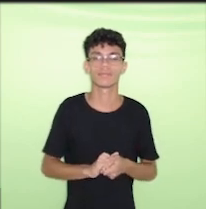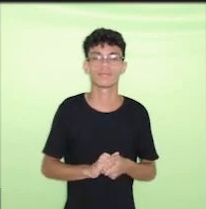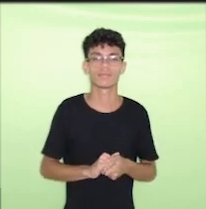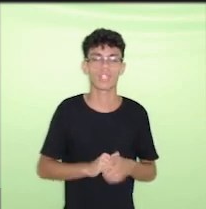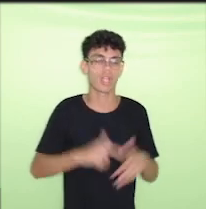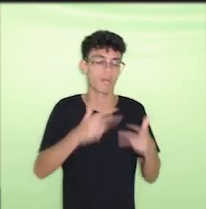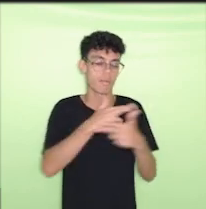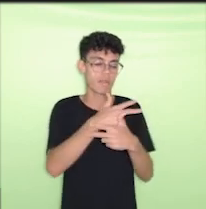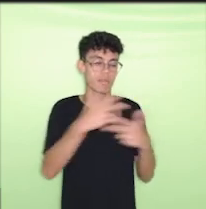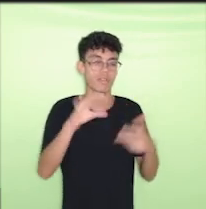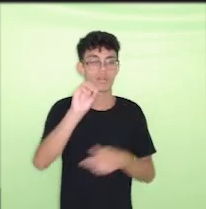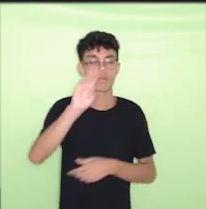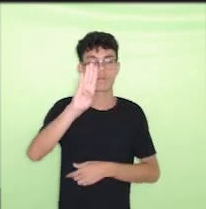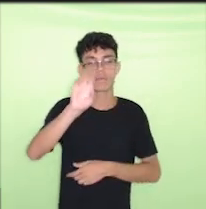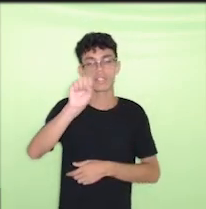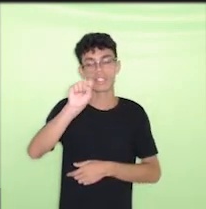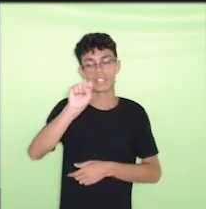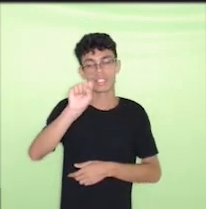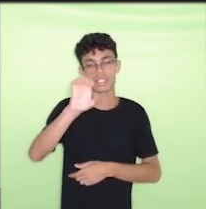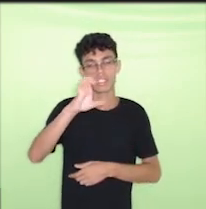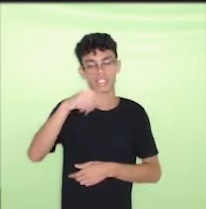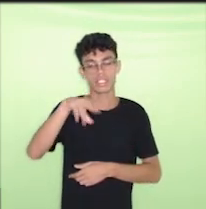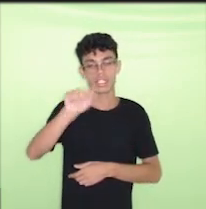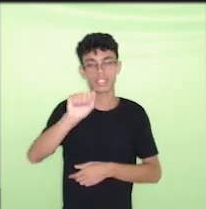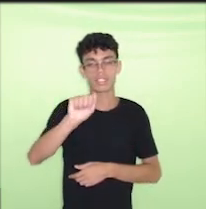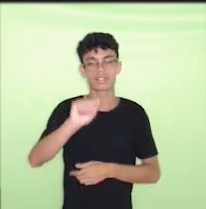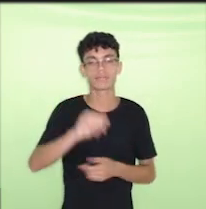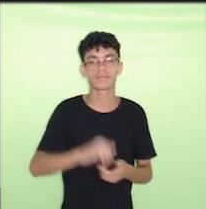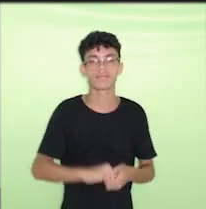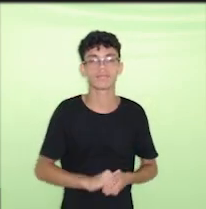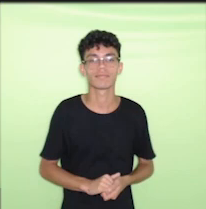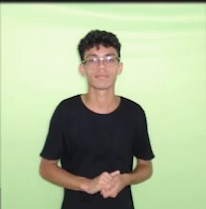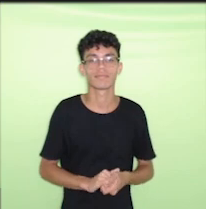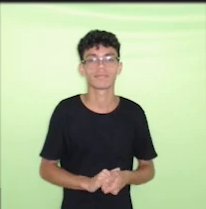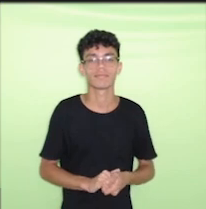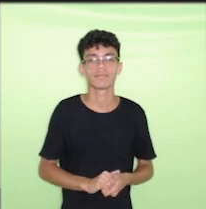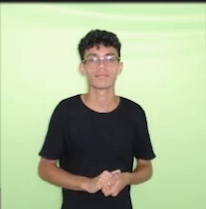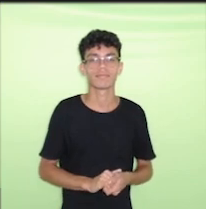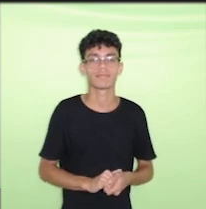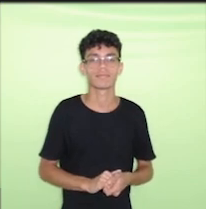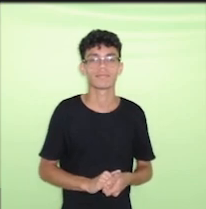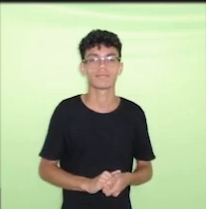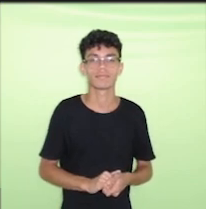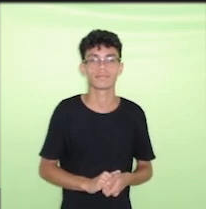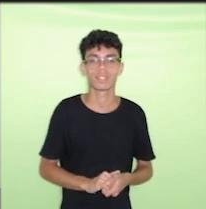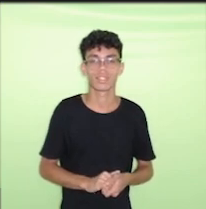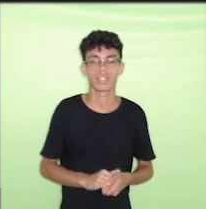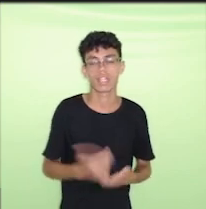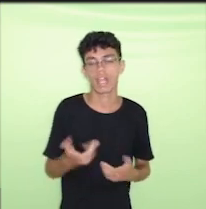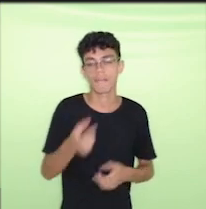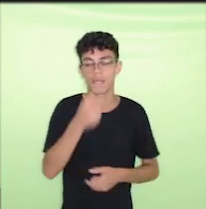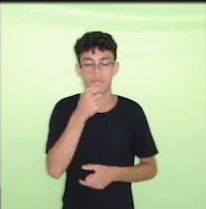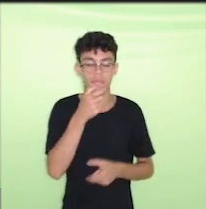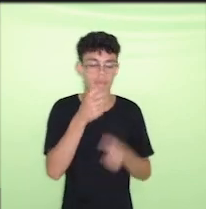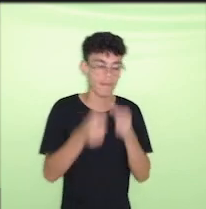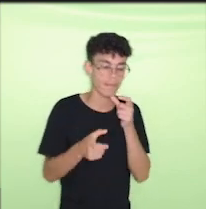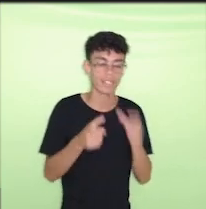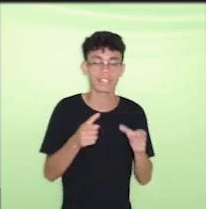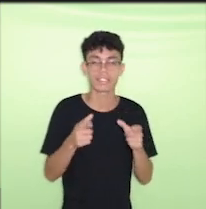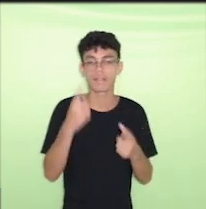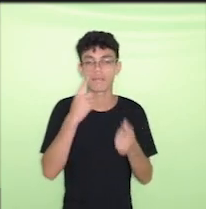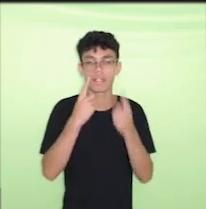coisa obscena que ela vai colocar em cena. É uma coisa que, né, que ela critica e que ela enxerga